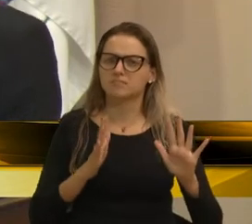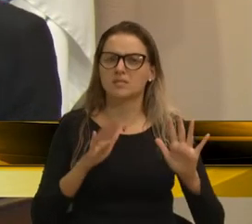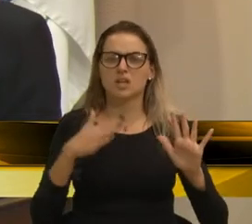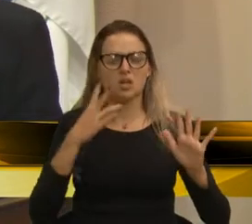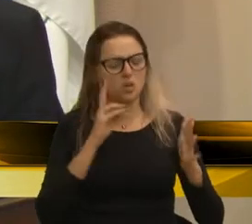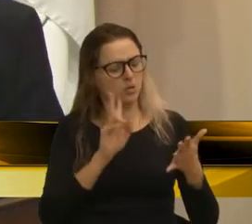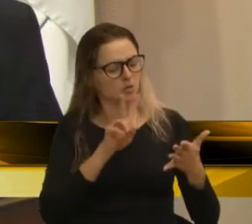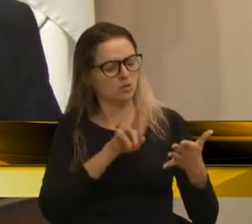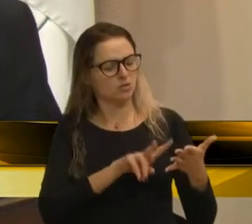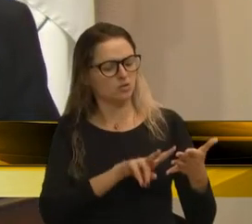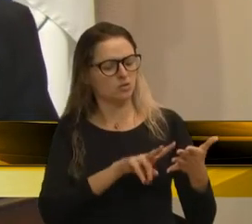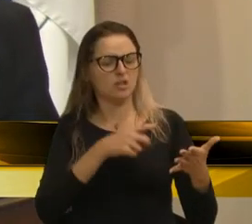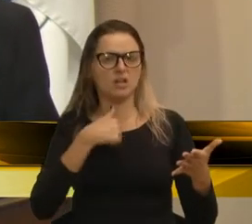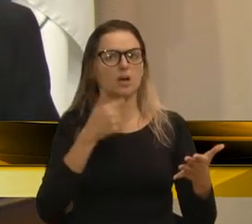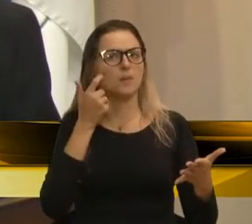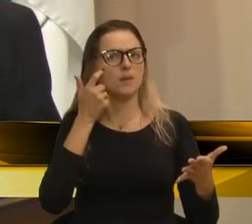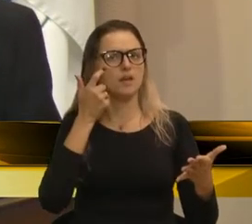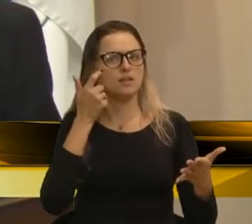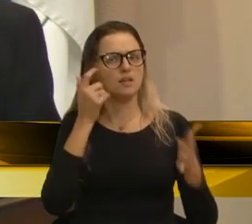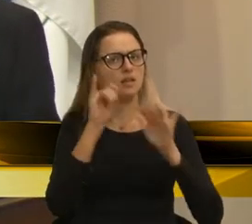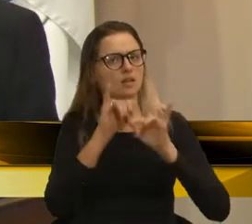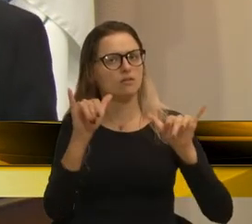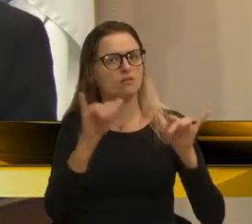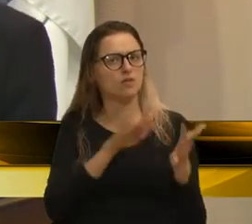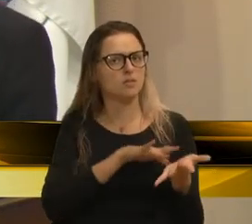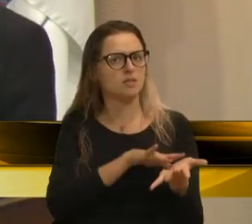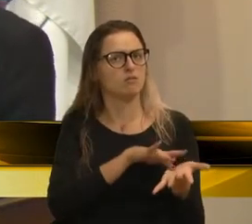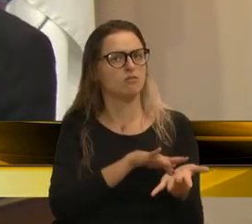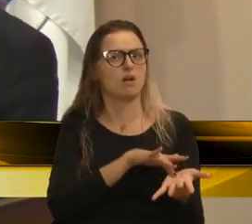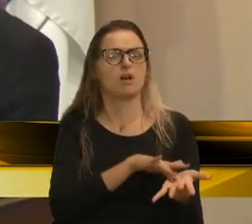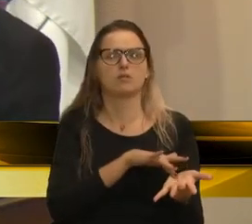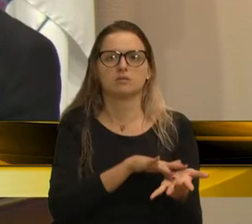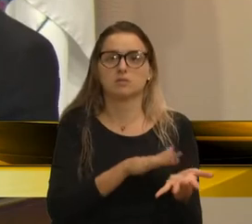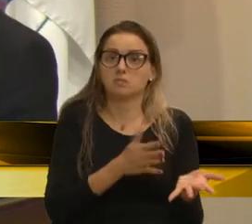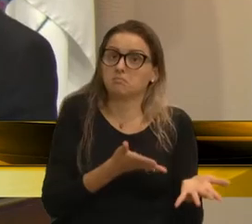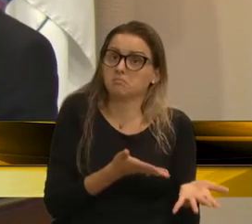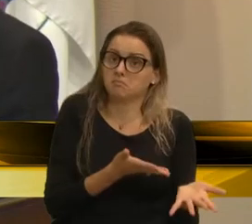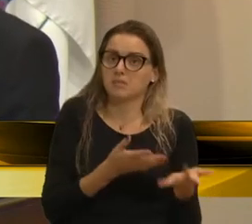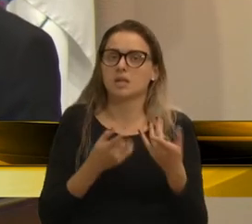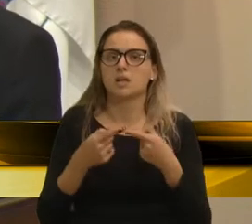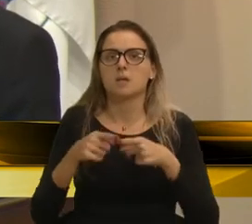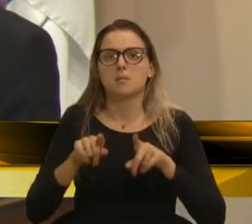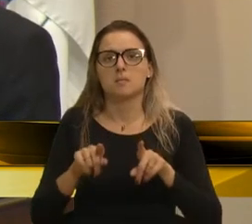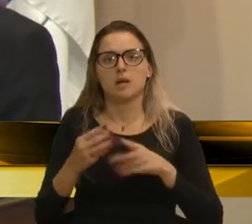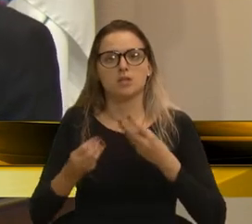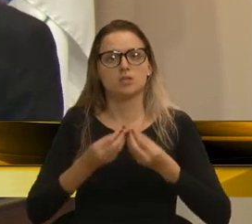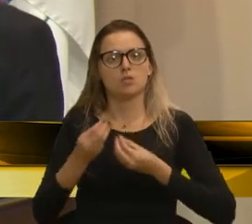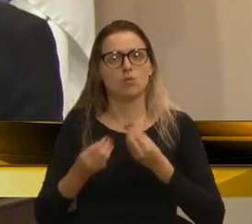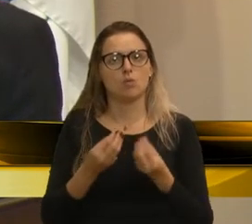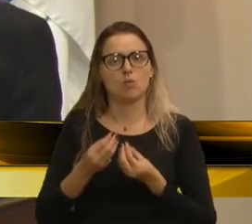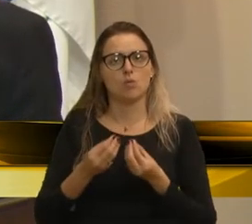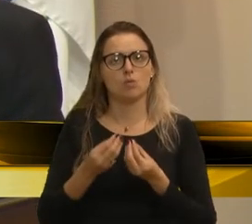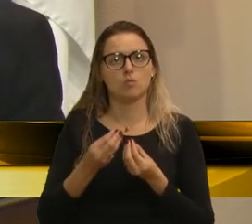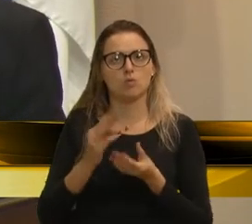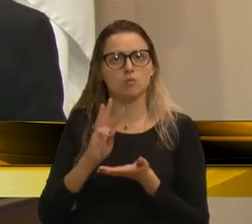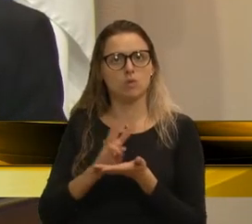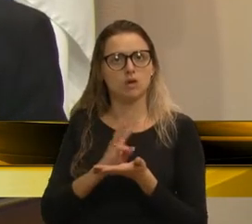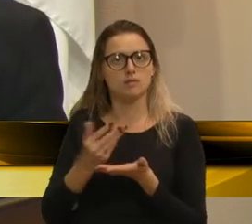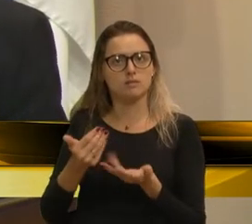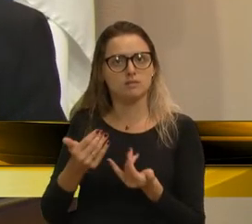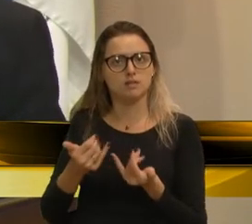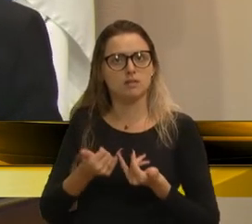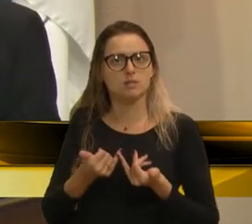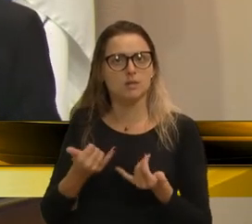link, eu pensei até que era fake news. Mas, como a fonte que me enviou era uma fonte muito confiável, eu nem